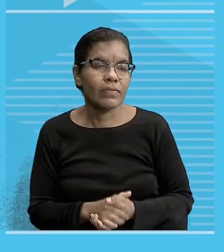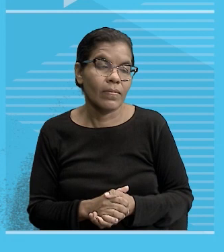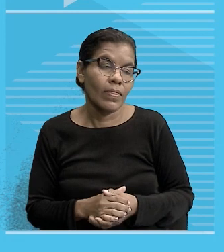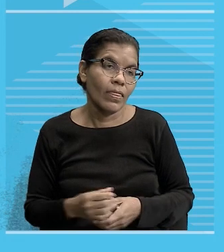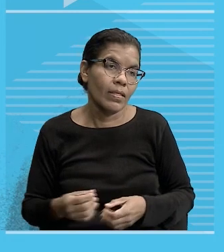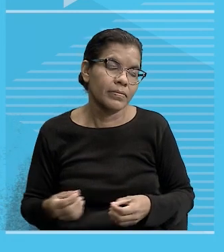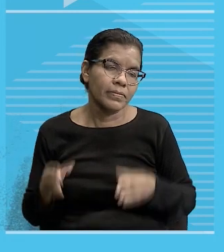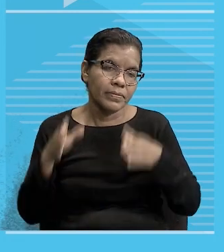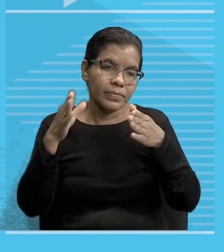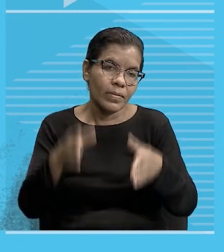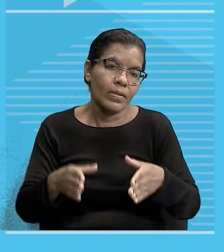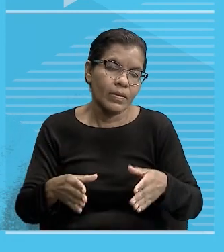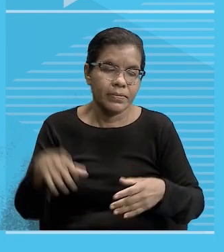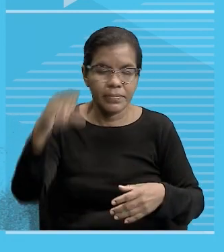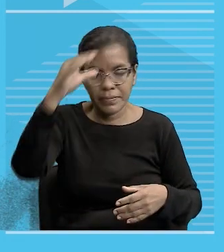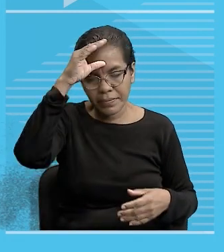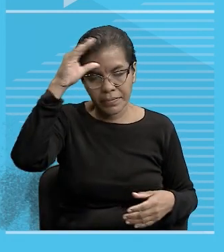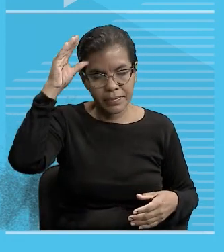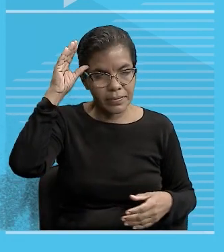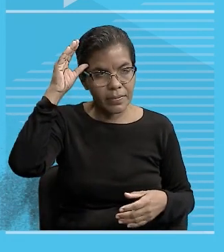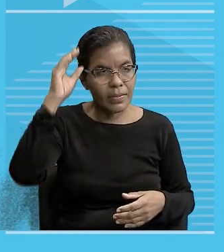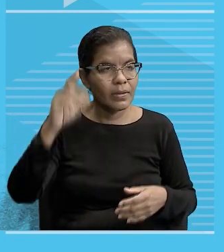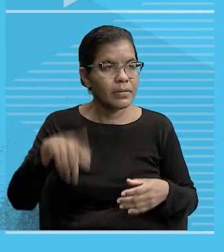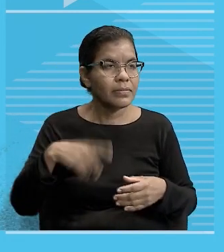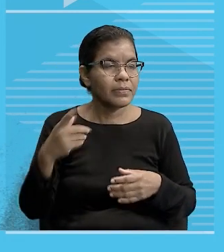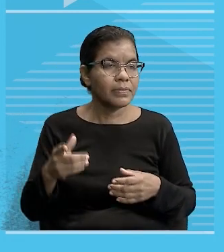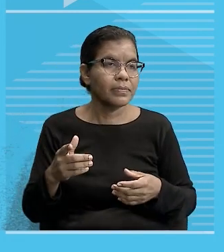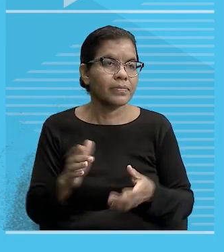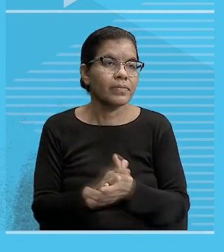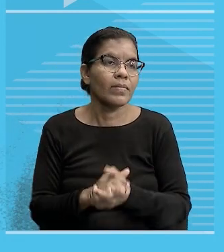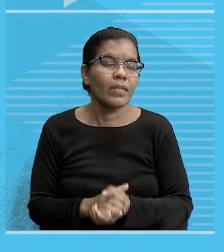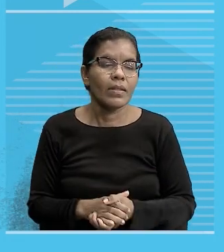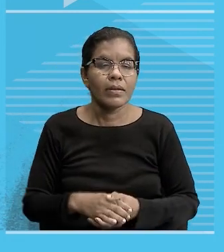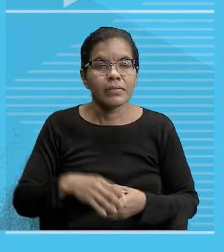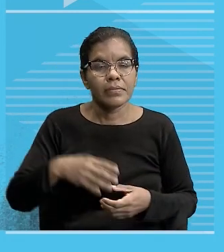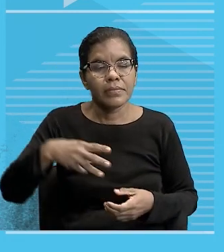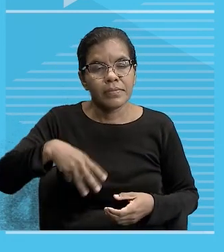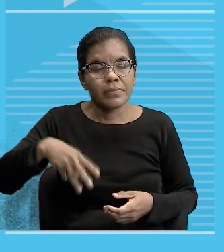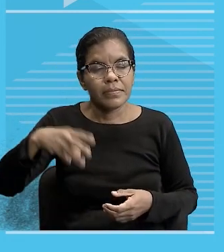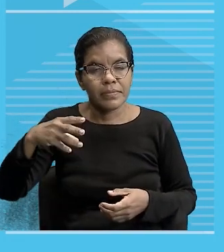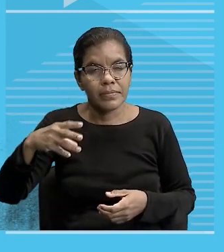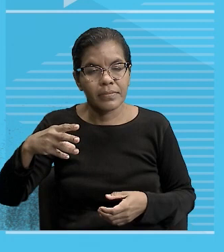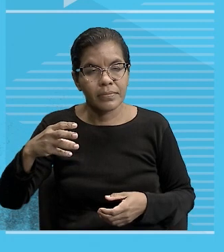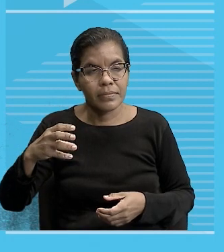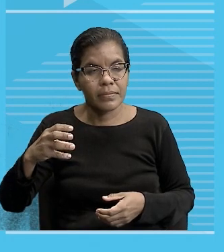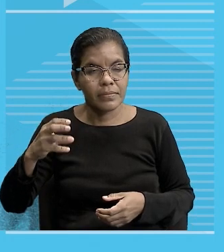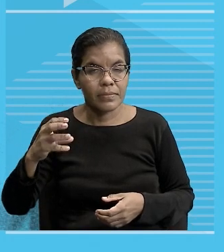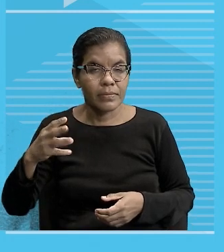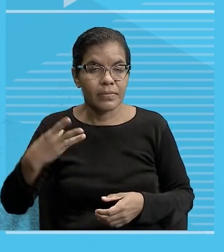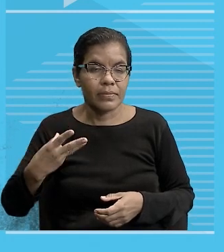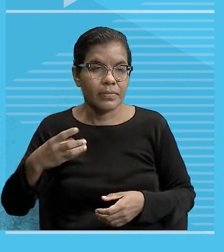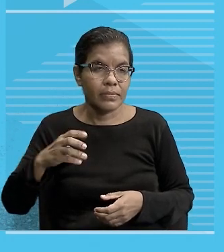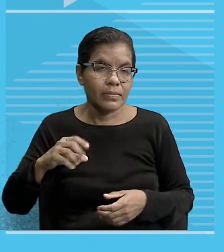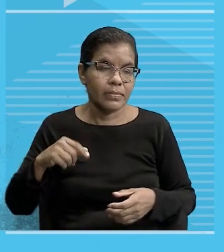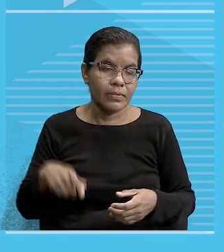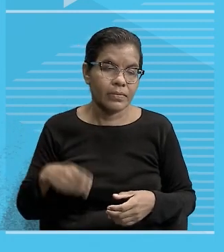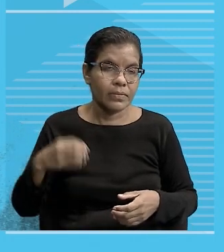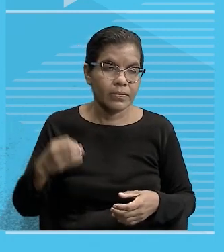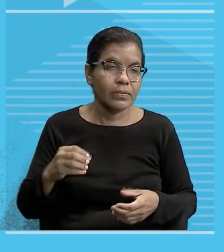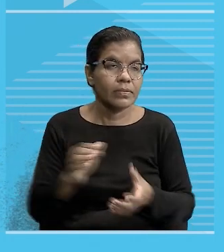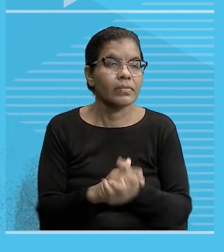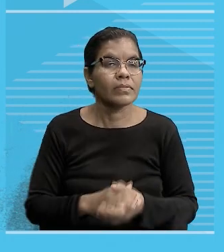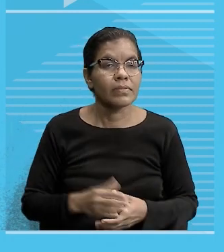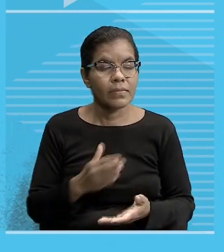só que era focado apenas do Consumidor já o marketing 3.0 começou a ser valorizado